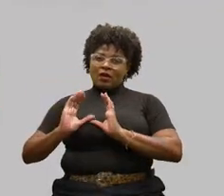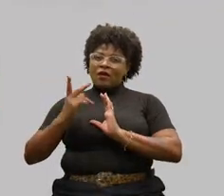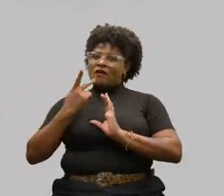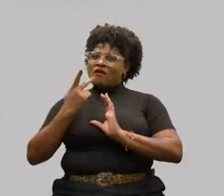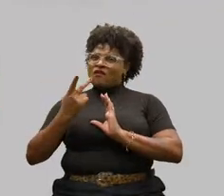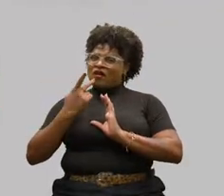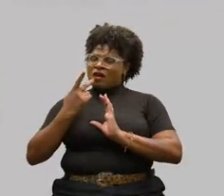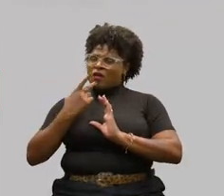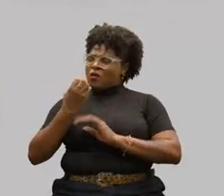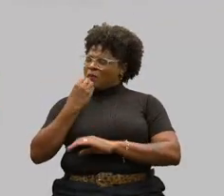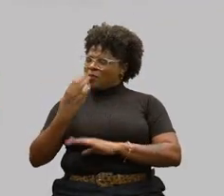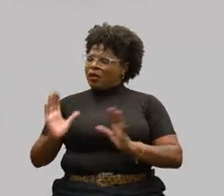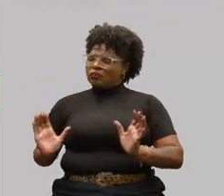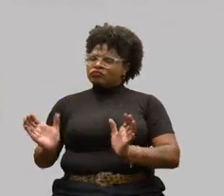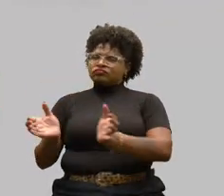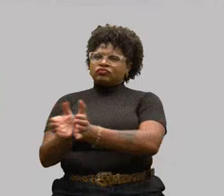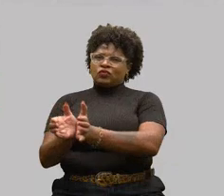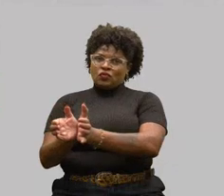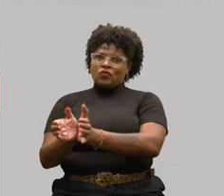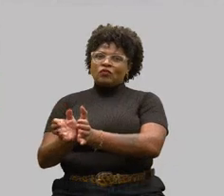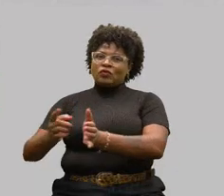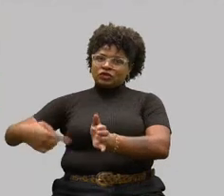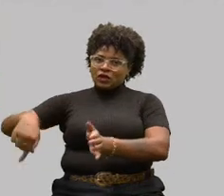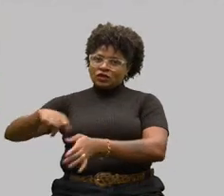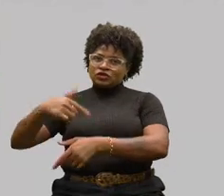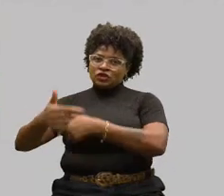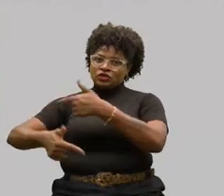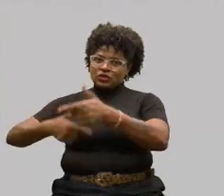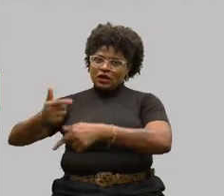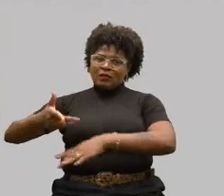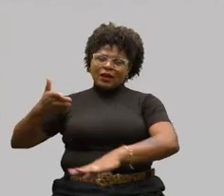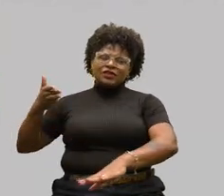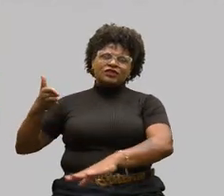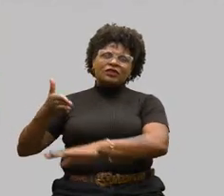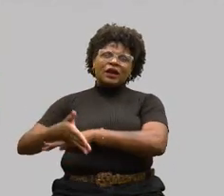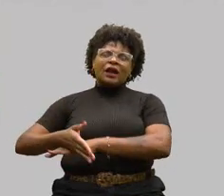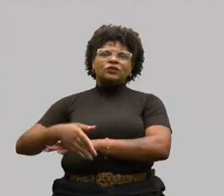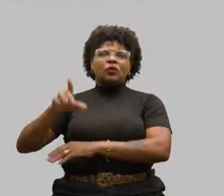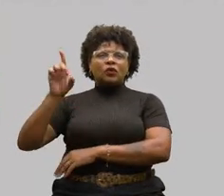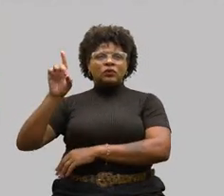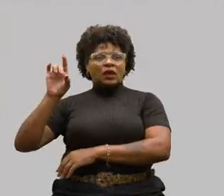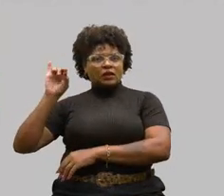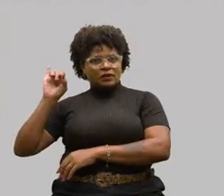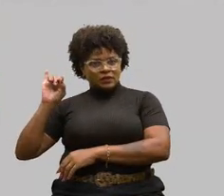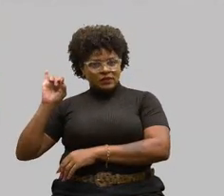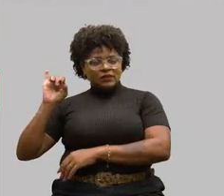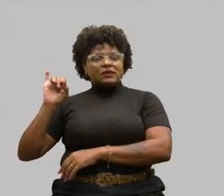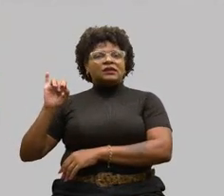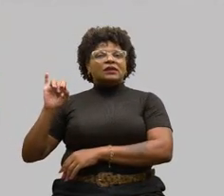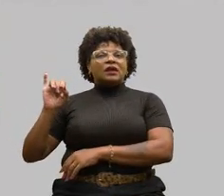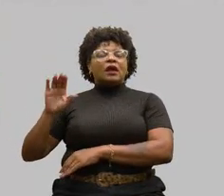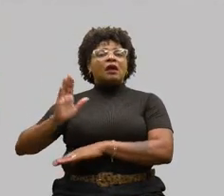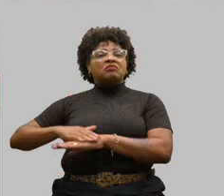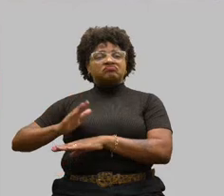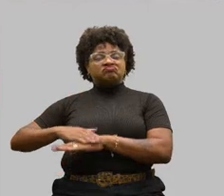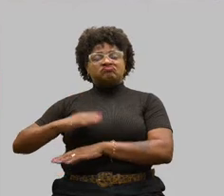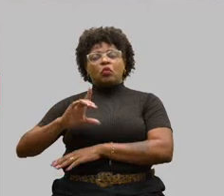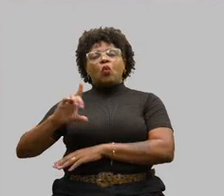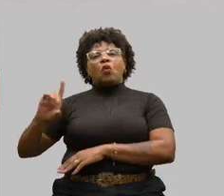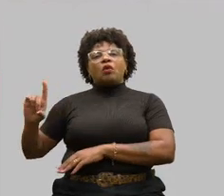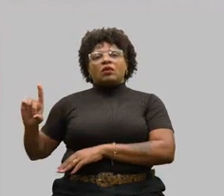nosso público que nós atuamos diretamente a pessoa com deficiência intelectual eu atualmente estou coordenando a